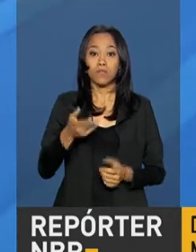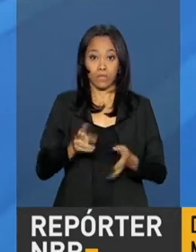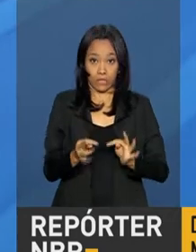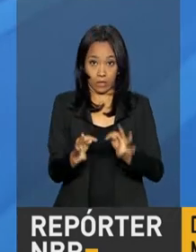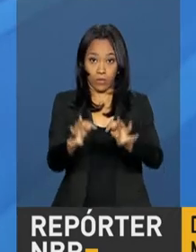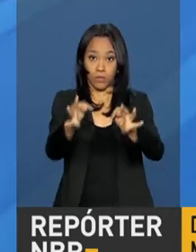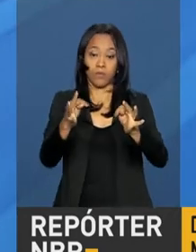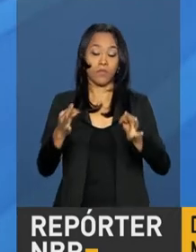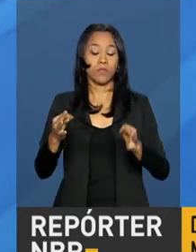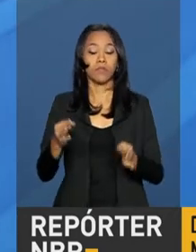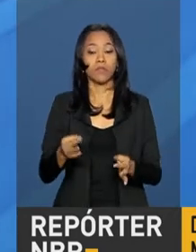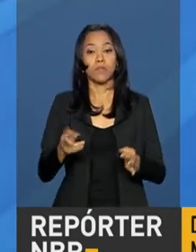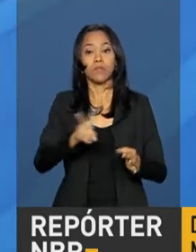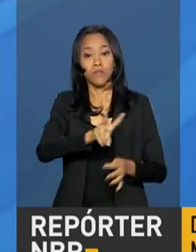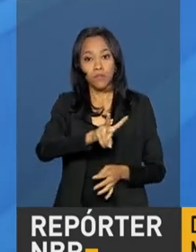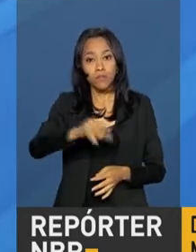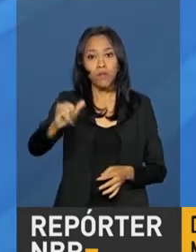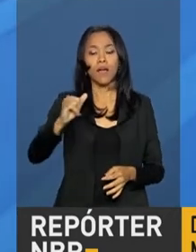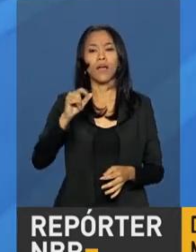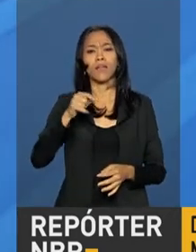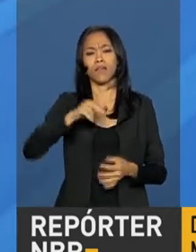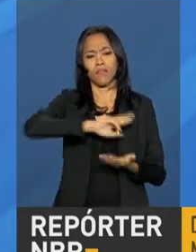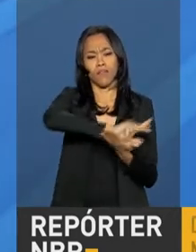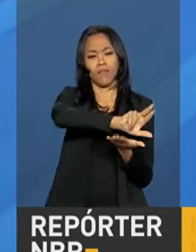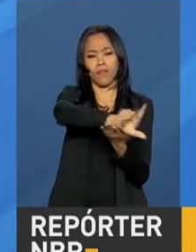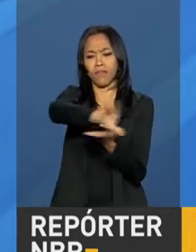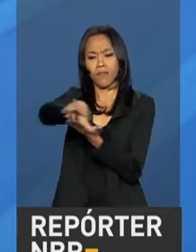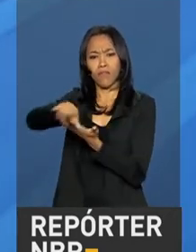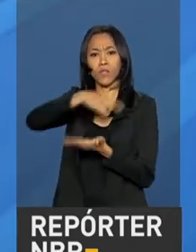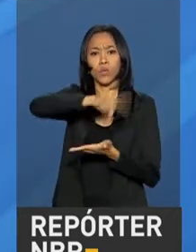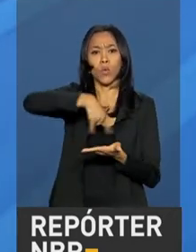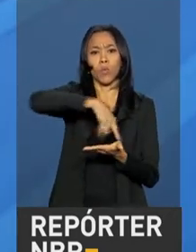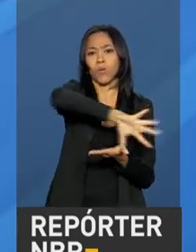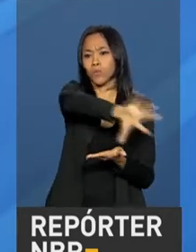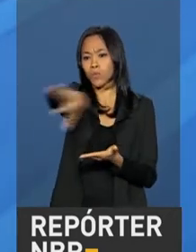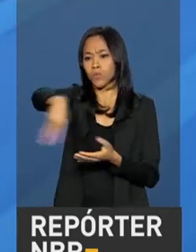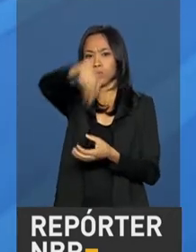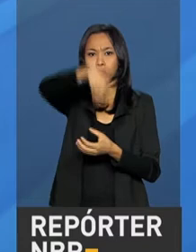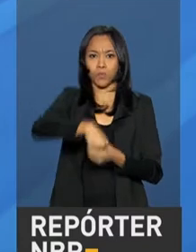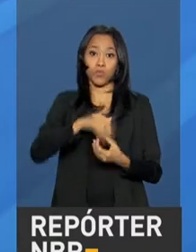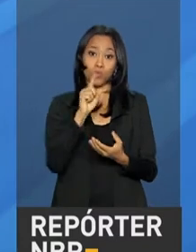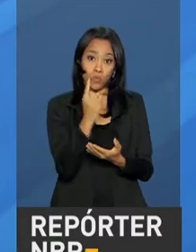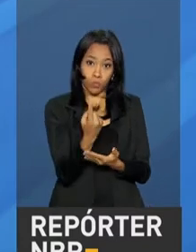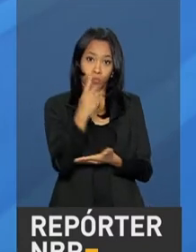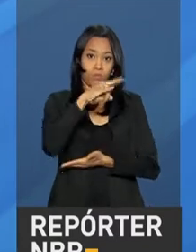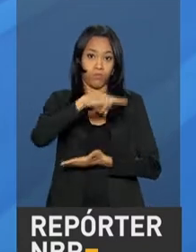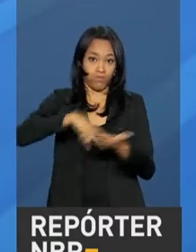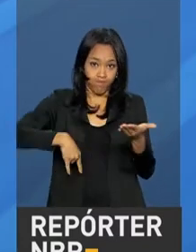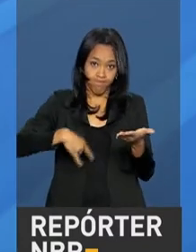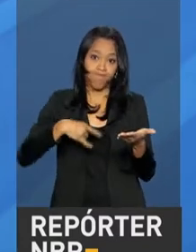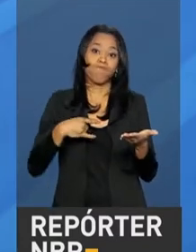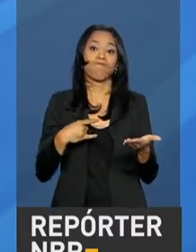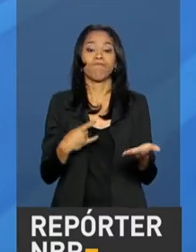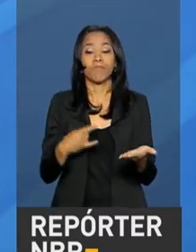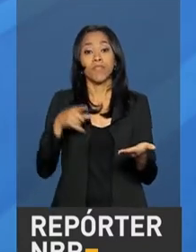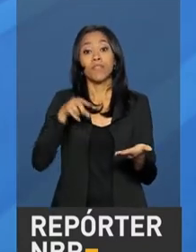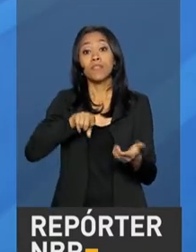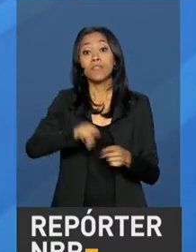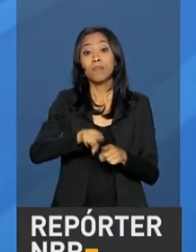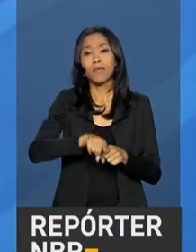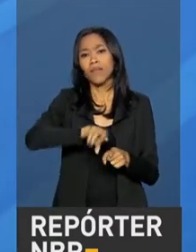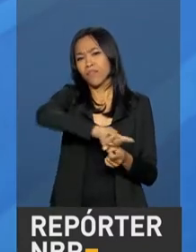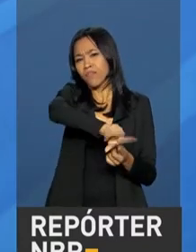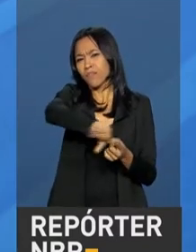englobar os outros documentos e criar a possibilidade da integração de diversos serviços